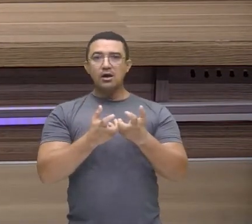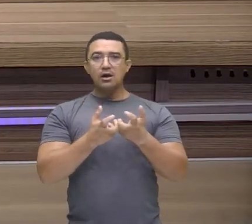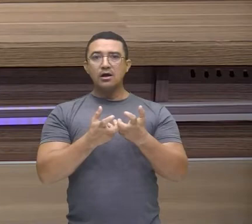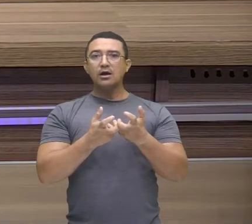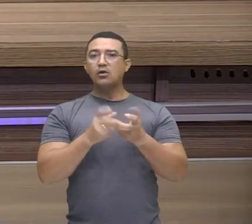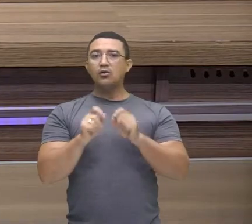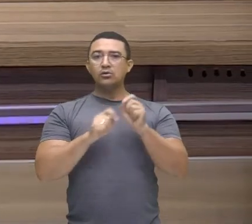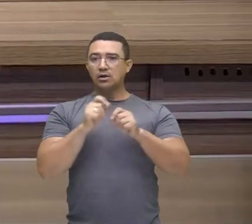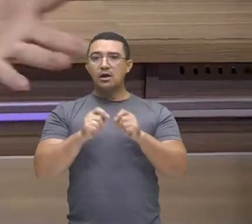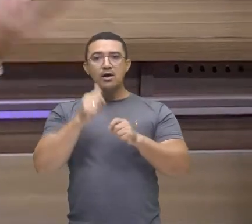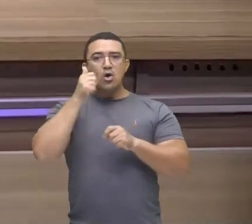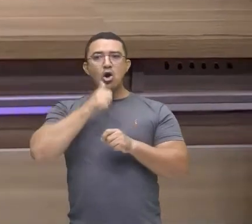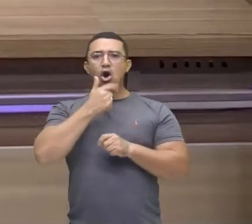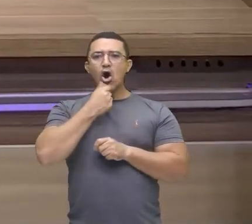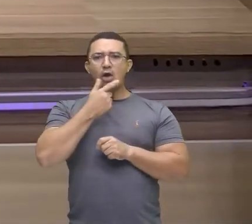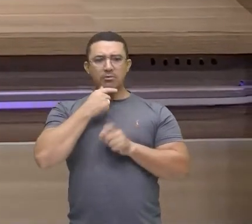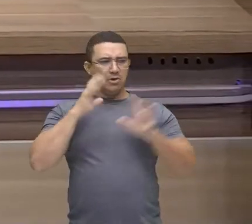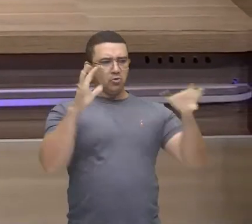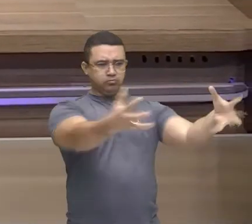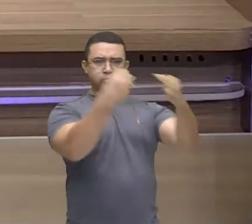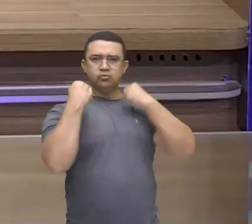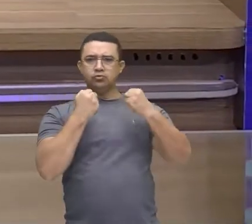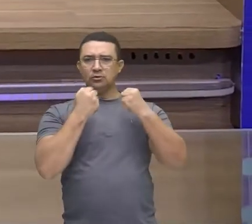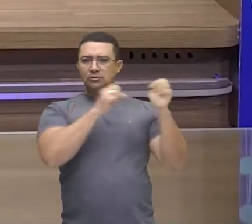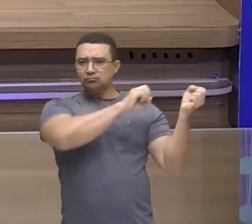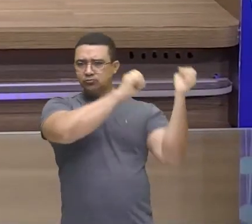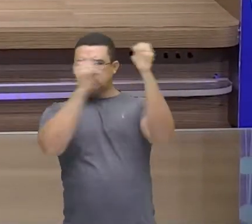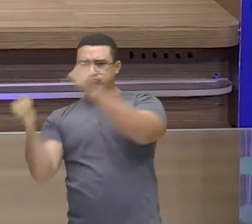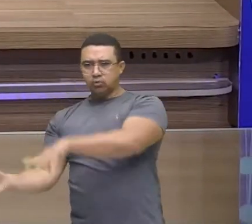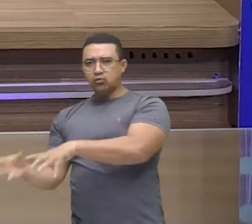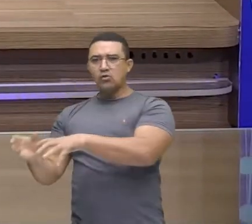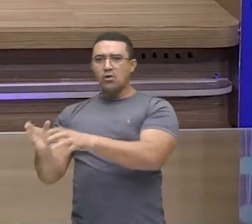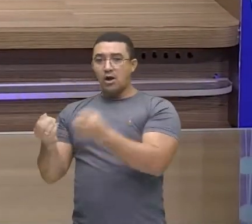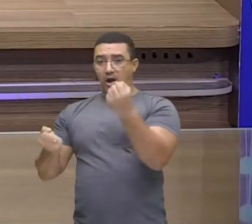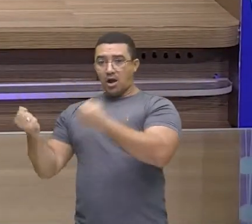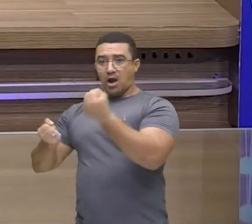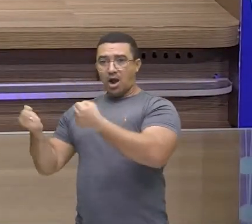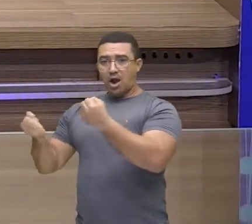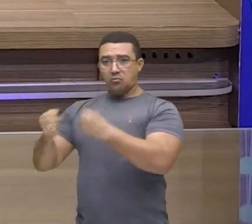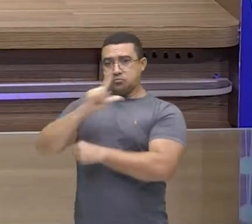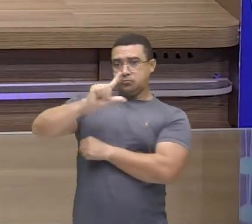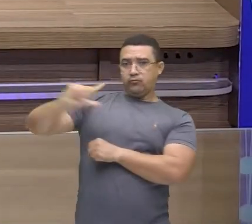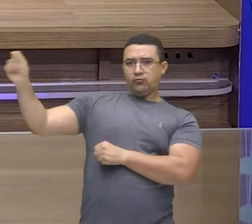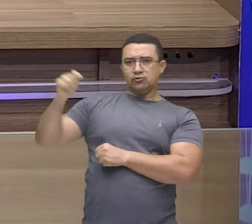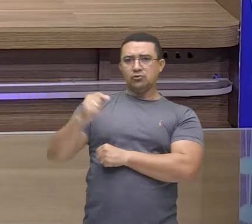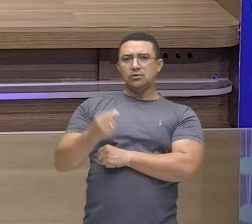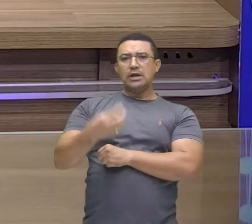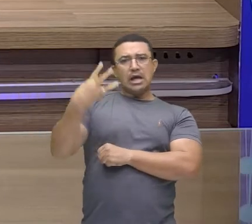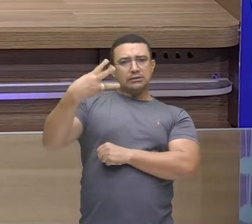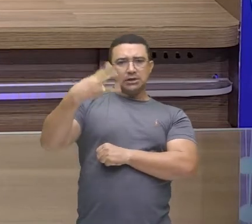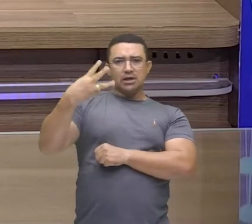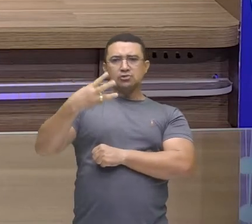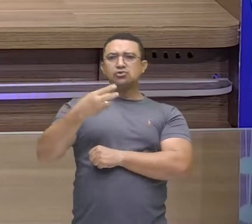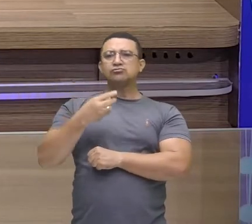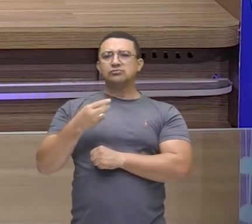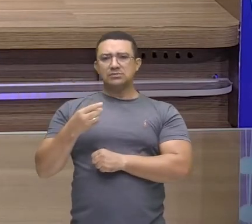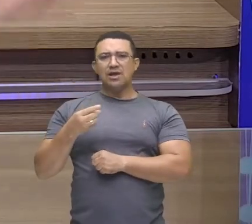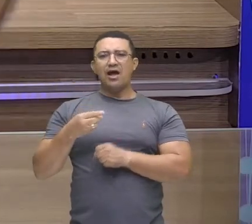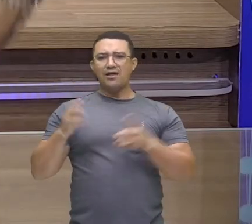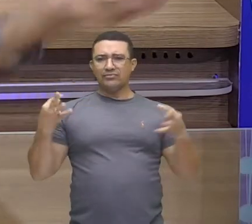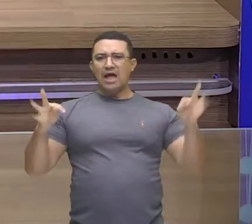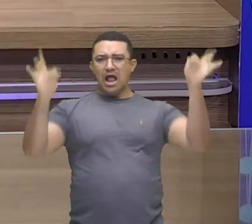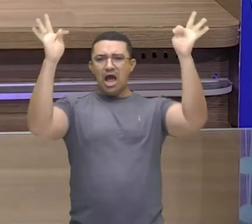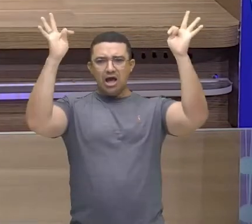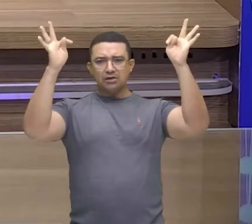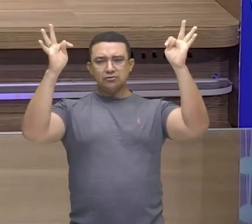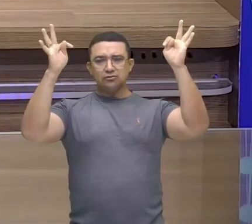só sente puxada pelo cabelo, meteram no carro. 3 agressores, né? 3 criminosos tarados. Bota a menina dentro do carro, levaram